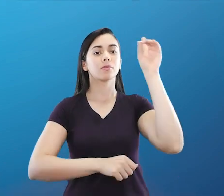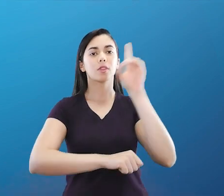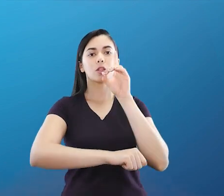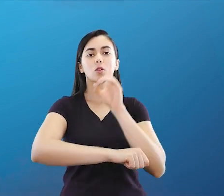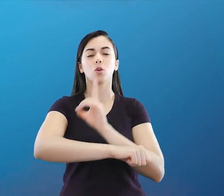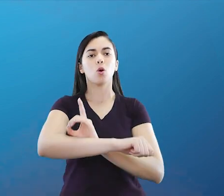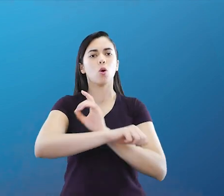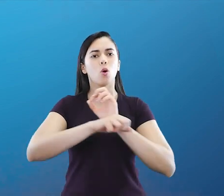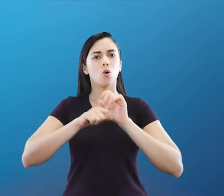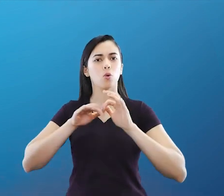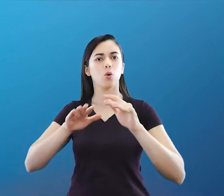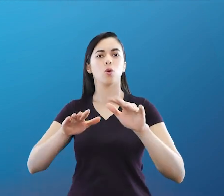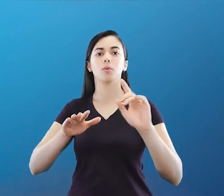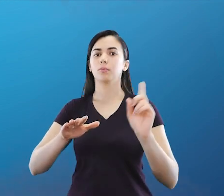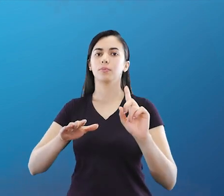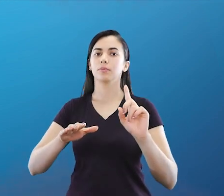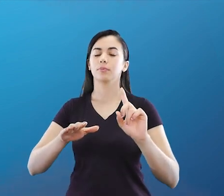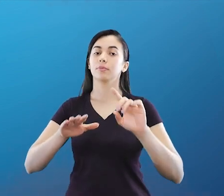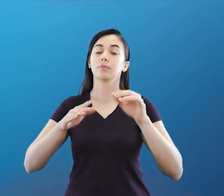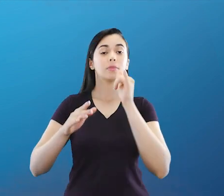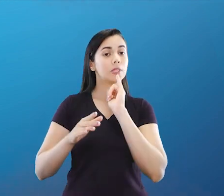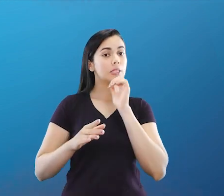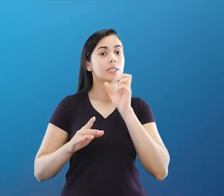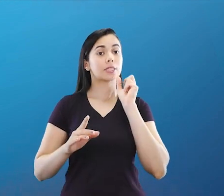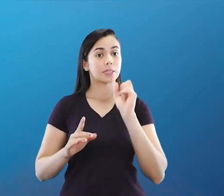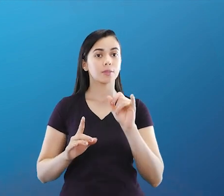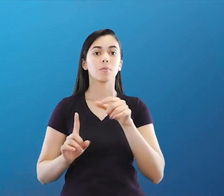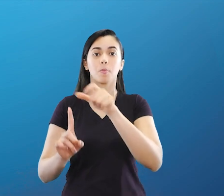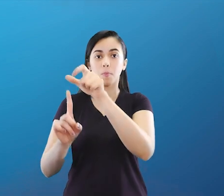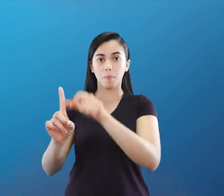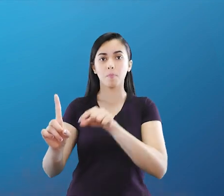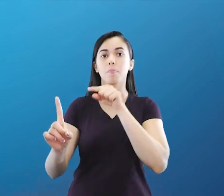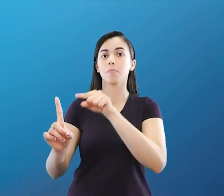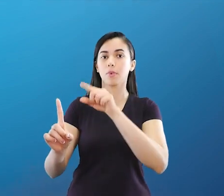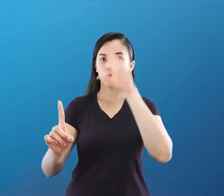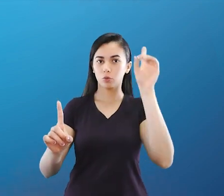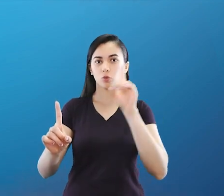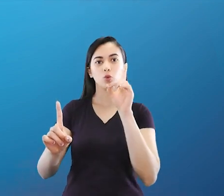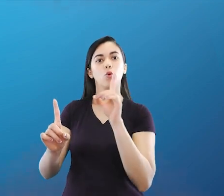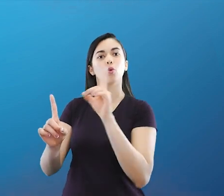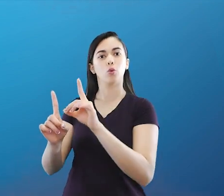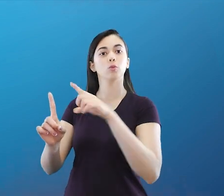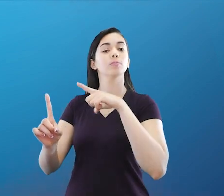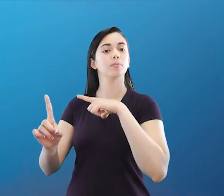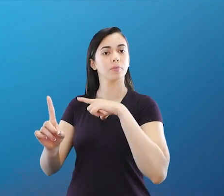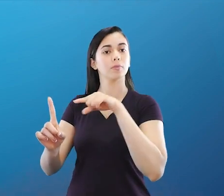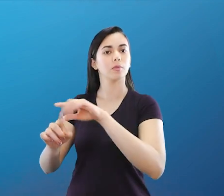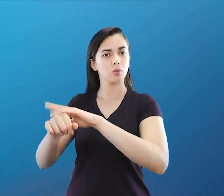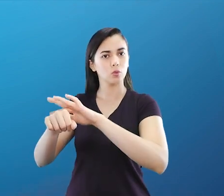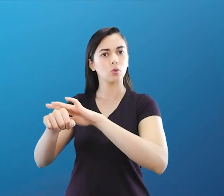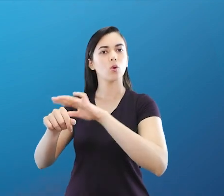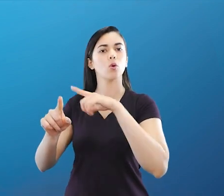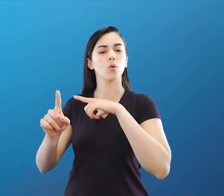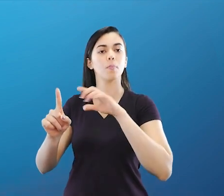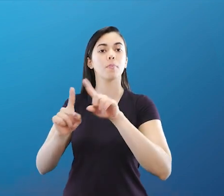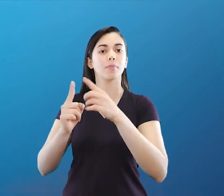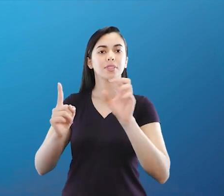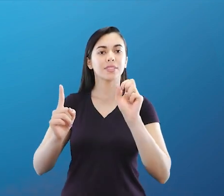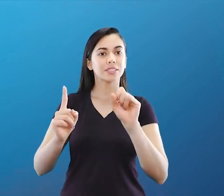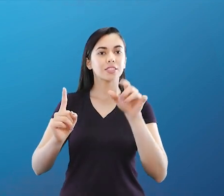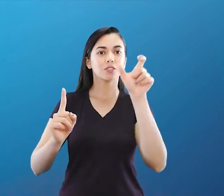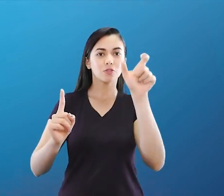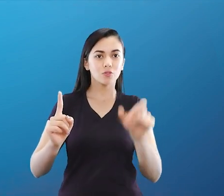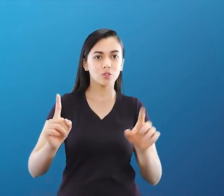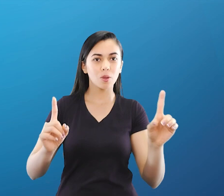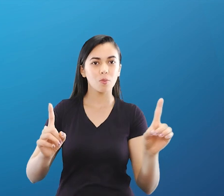é uma doença contagiosa. Você pode ficar ao lado de qualquer pessoa que está doente, que está com dengue, que